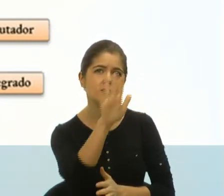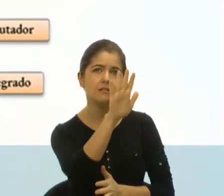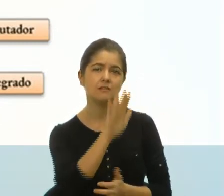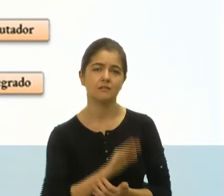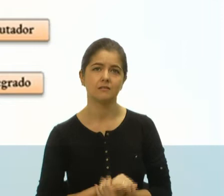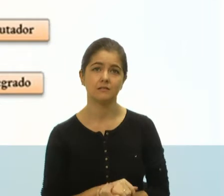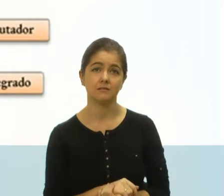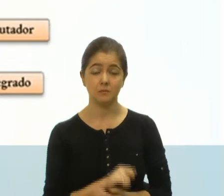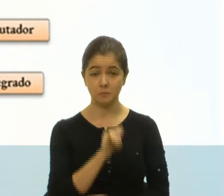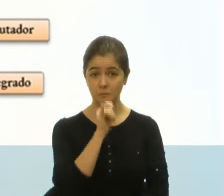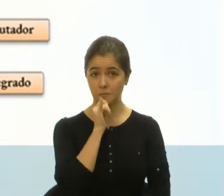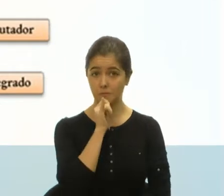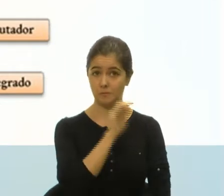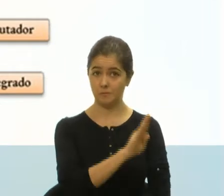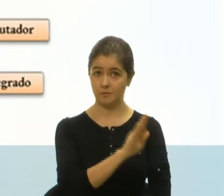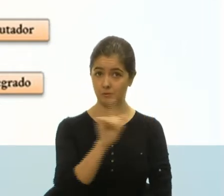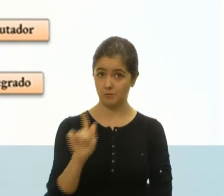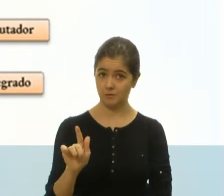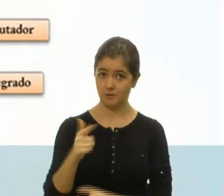Bento Gonçalves